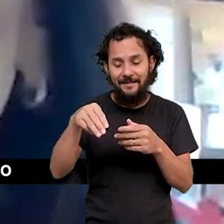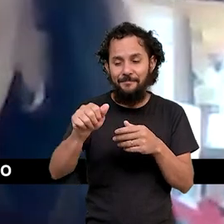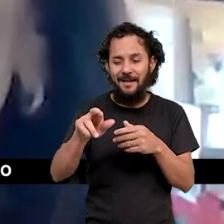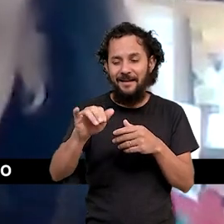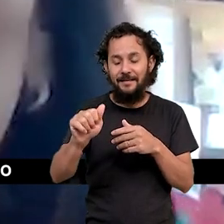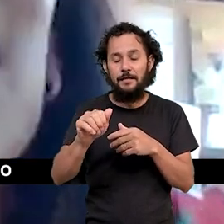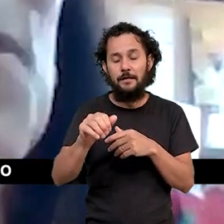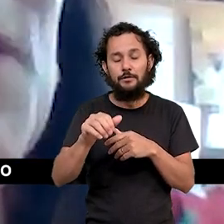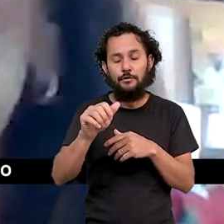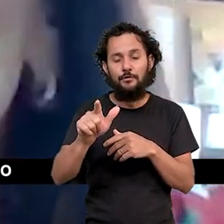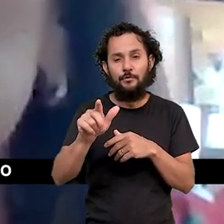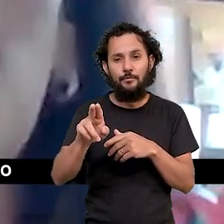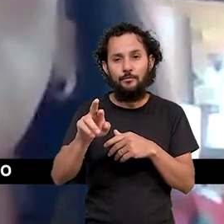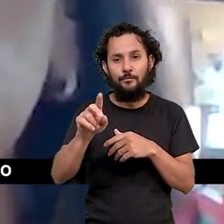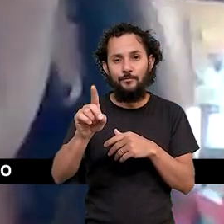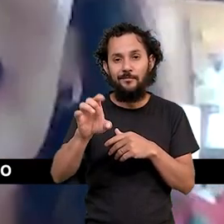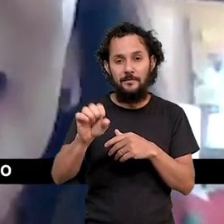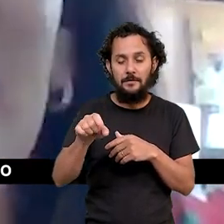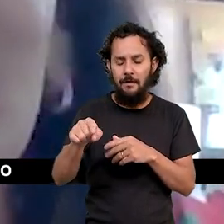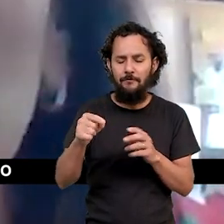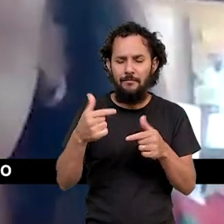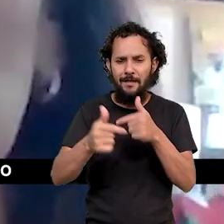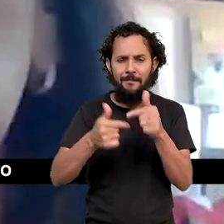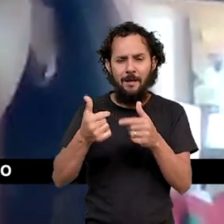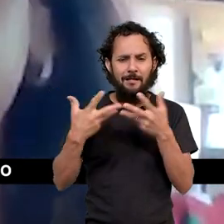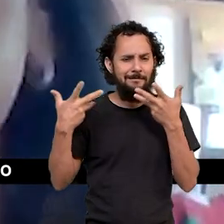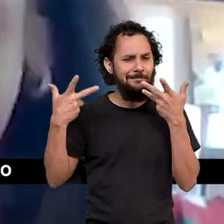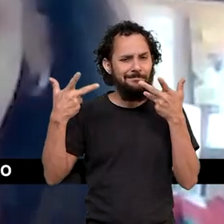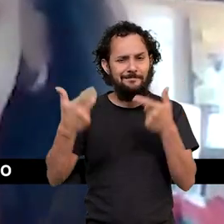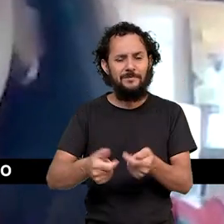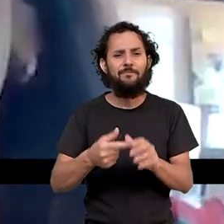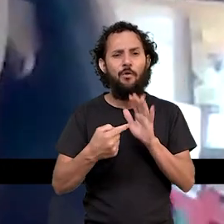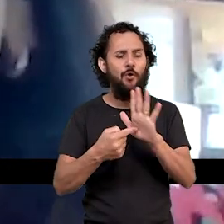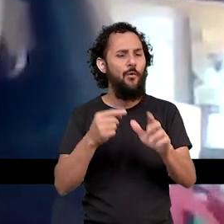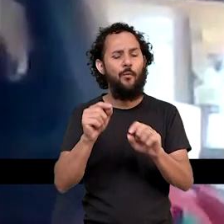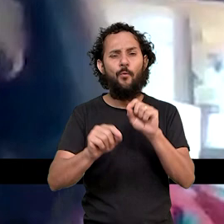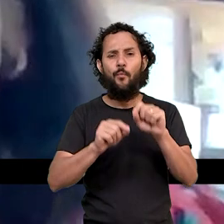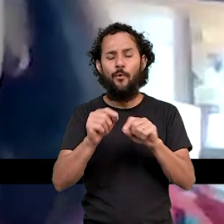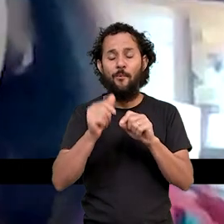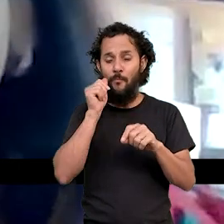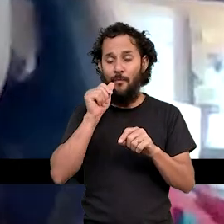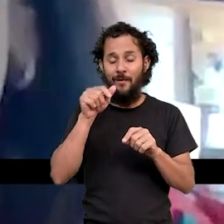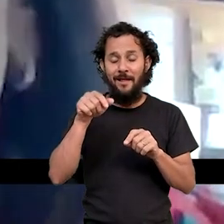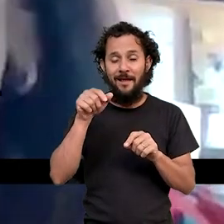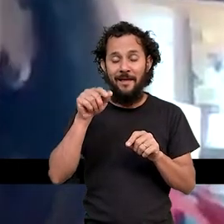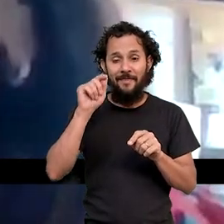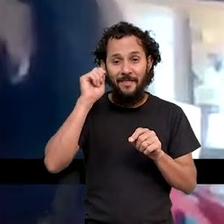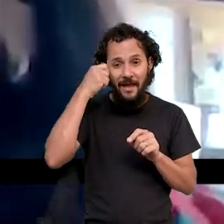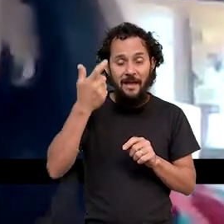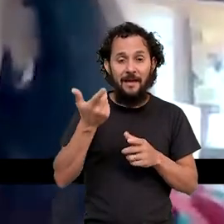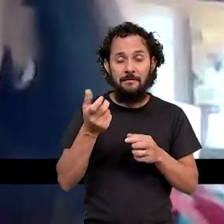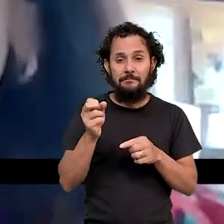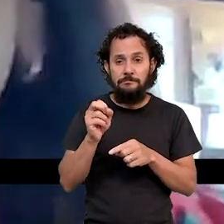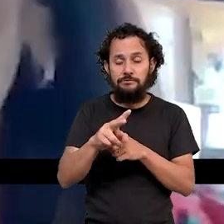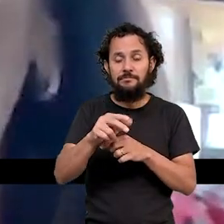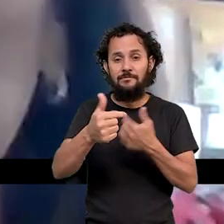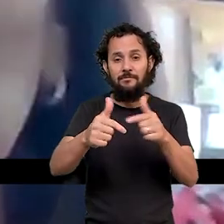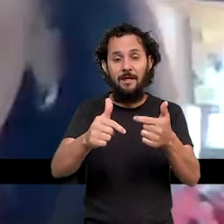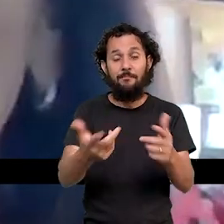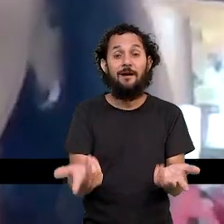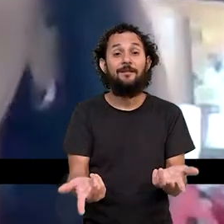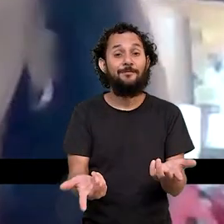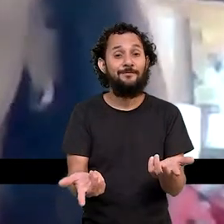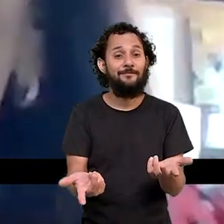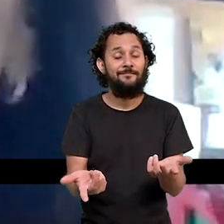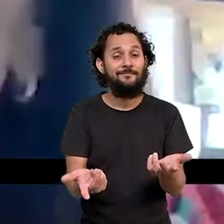da Maria de Lourdes, e ela fez um trabalho belíssimo mostrando como é que as mulheres negras se inseriram no mercado